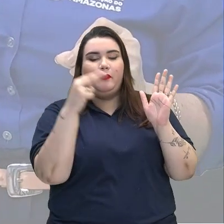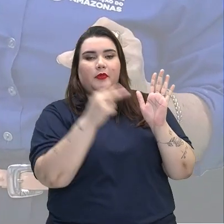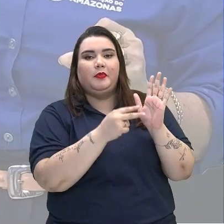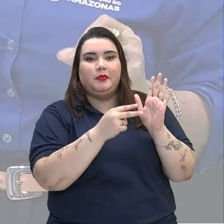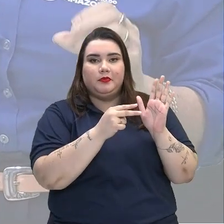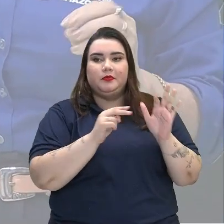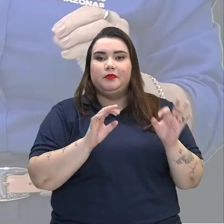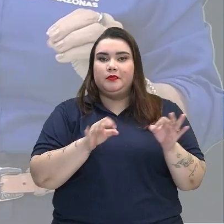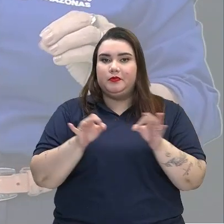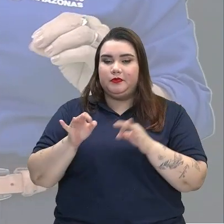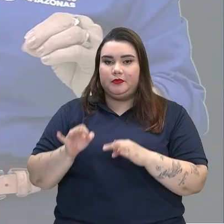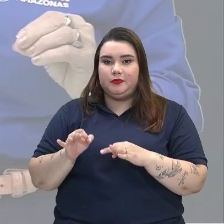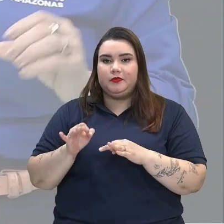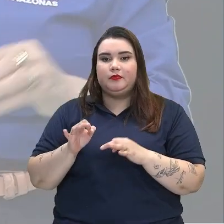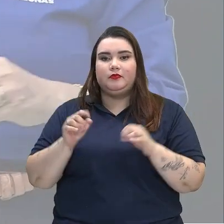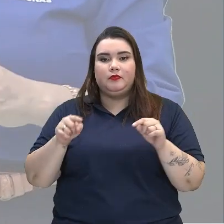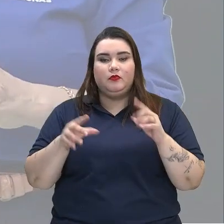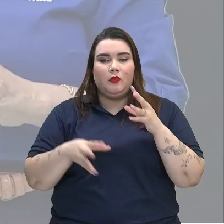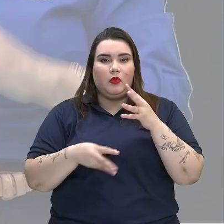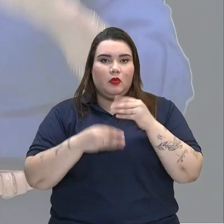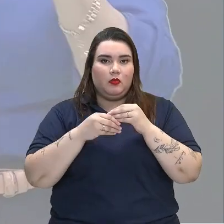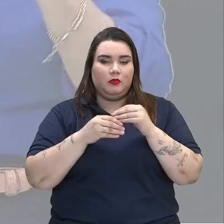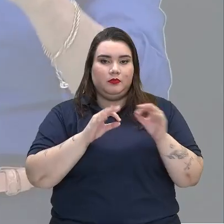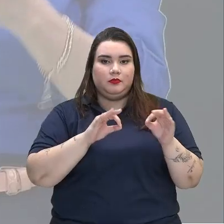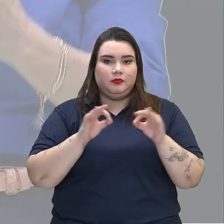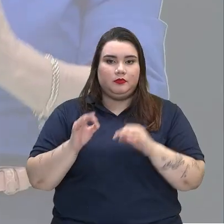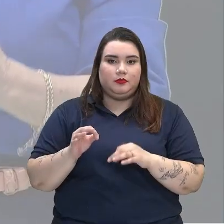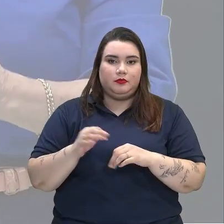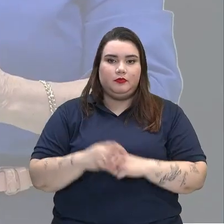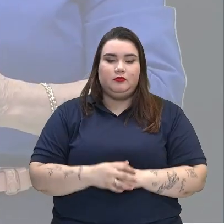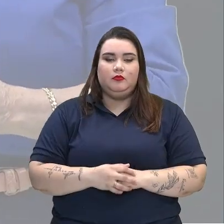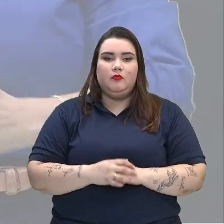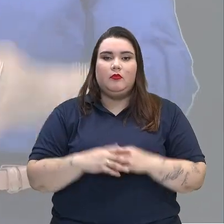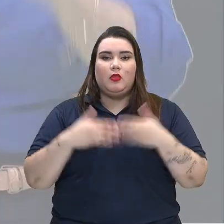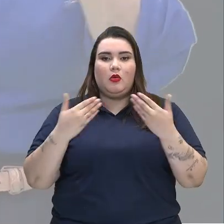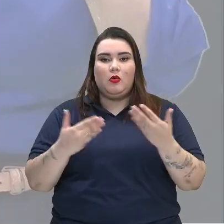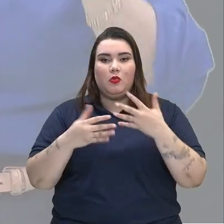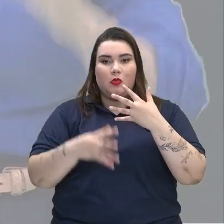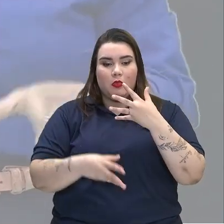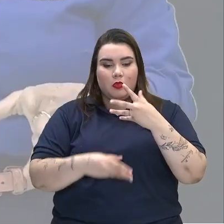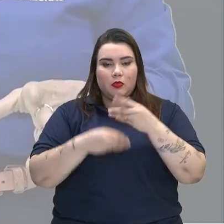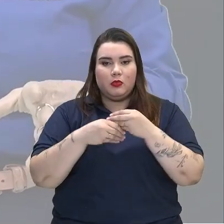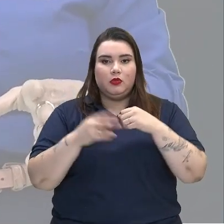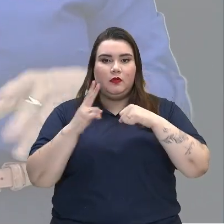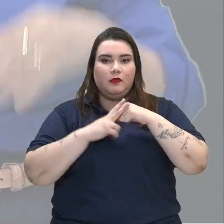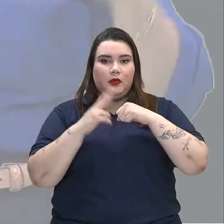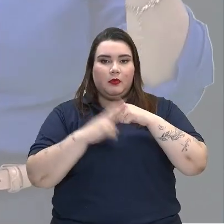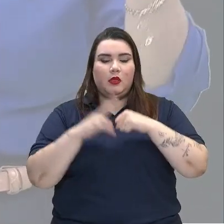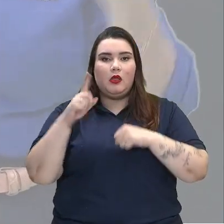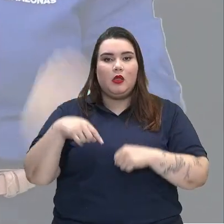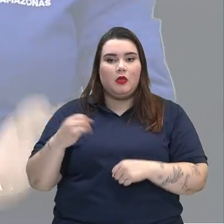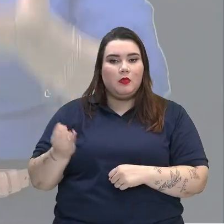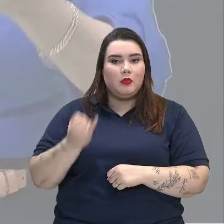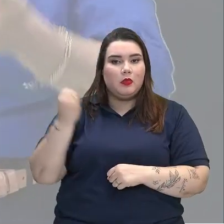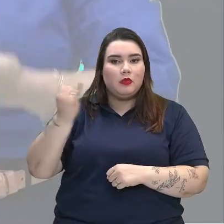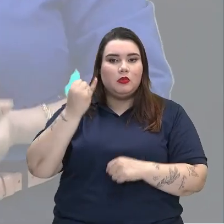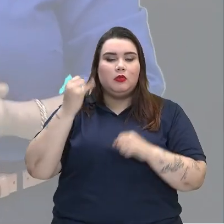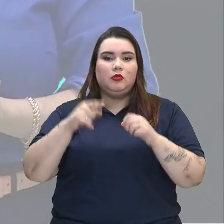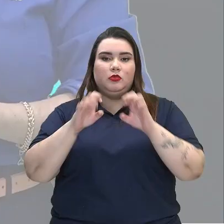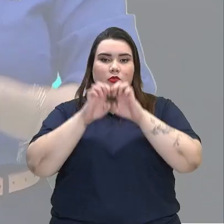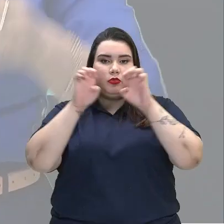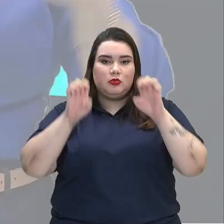isso aqui completa o sentido do verbo mostrar. Então, os complementos verbais são fundamentais para a estrutura